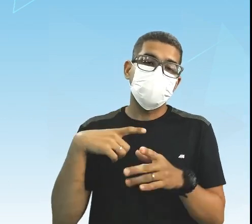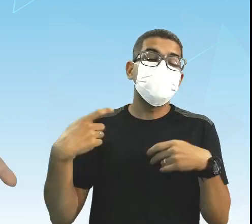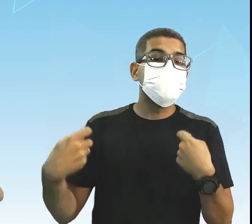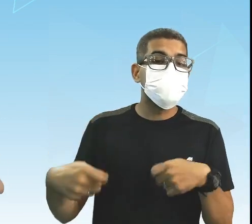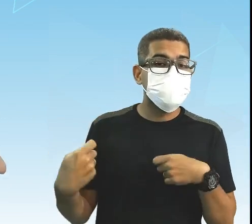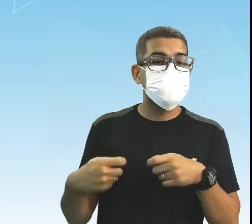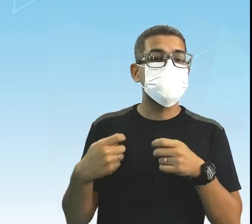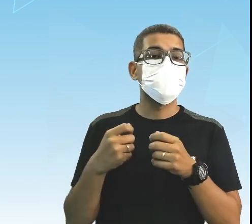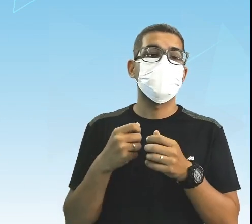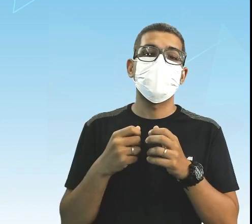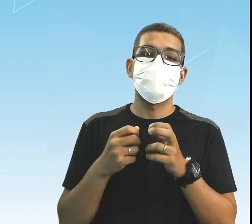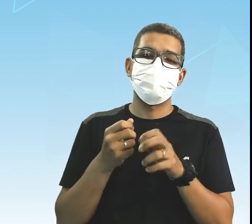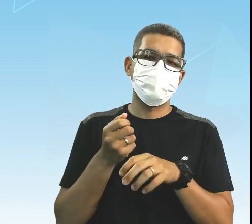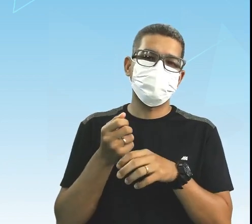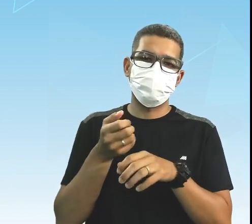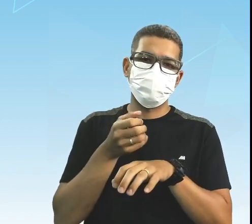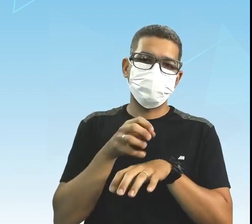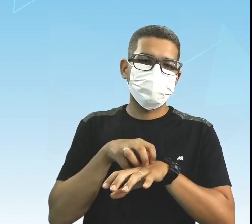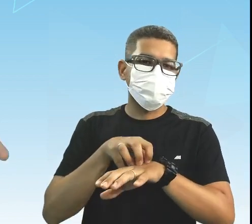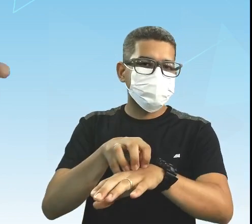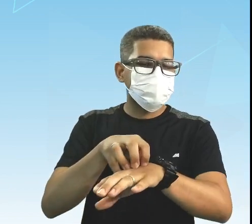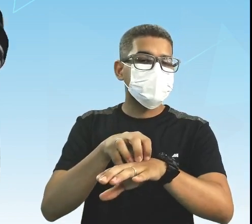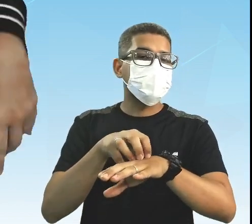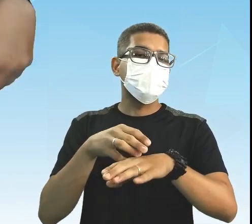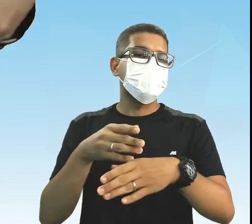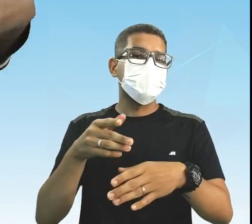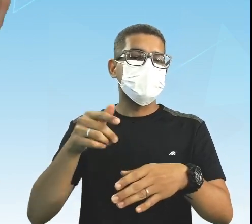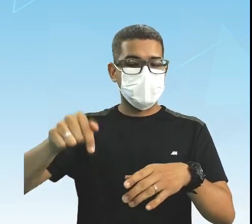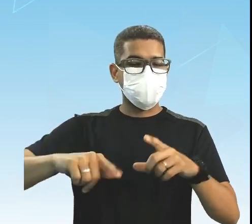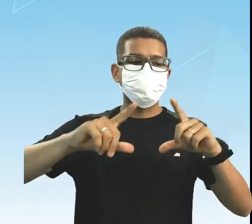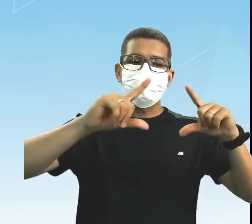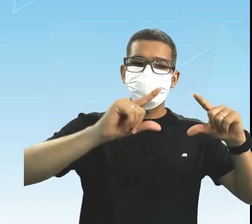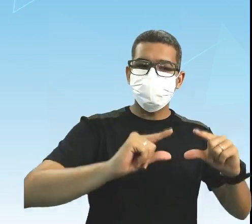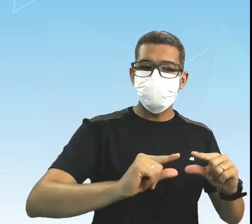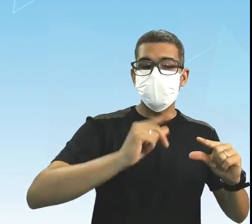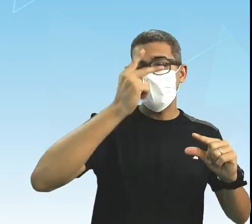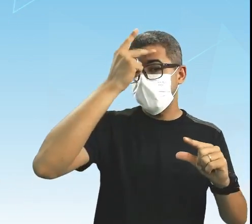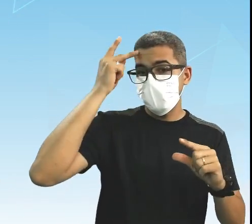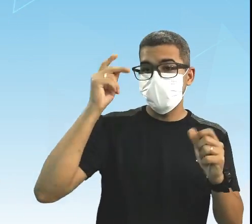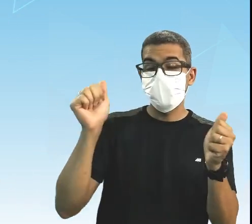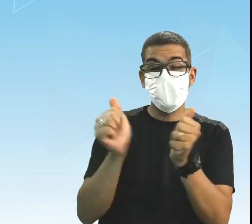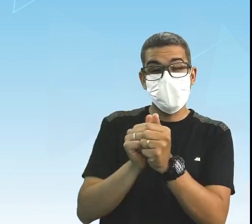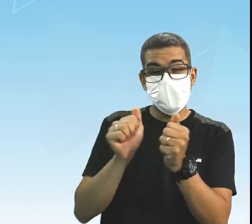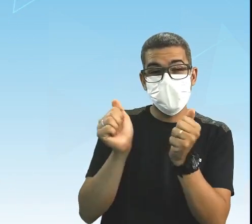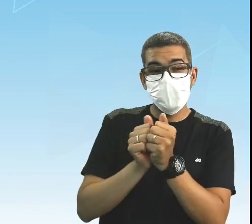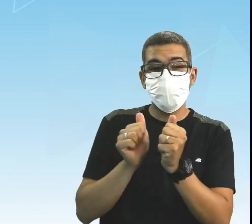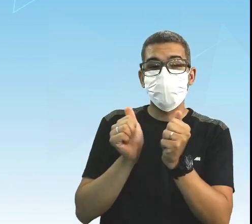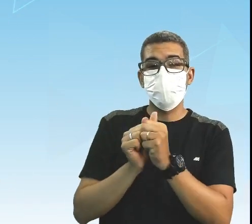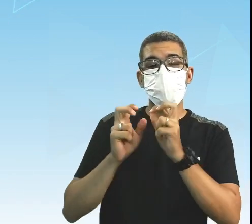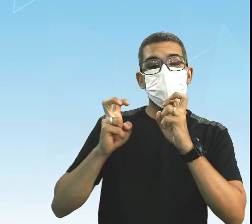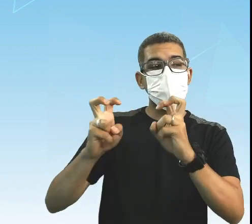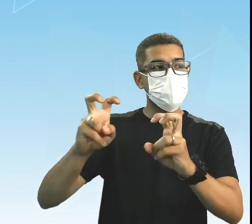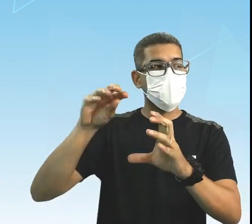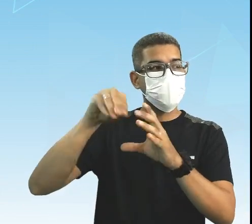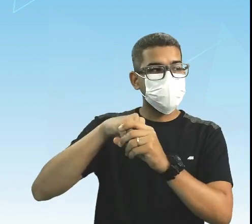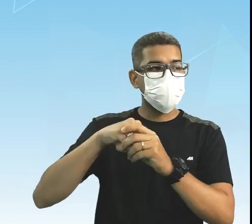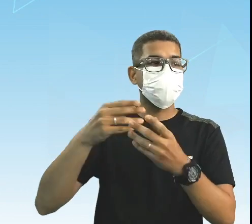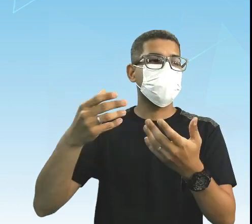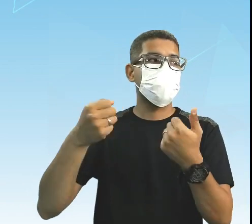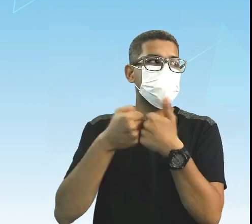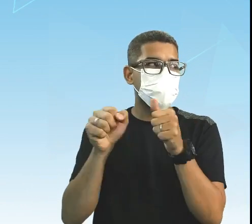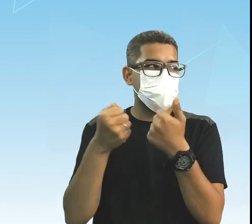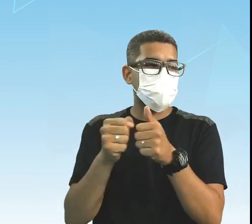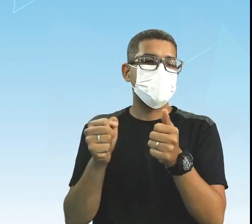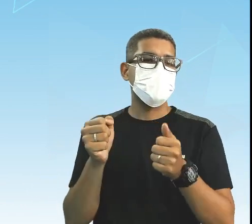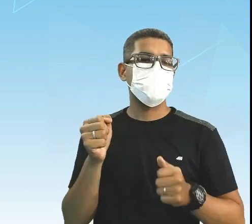mais transportes dignos, então tem menos, é por isso que a turma está abarrotada lá dentro dos metrôs, dos ônibus.